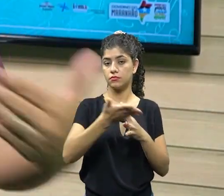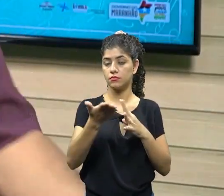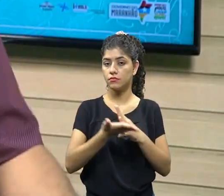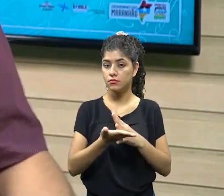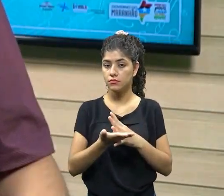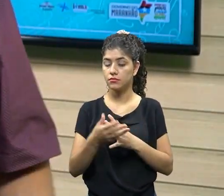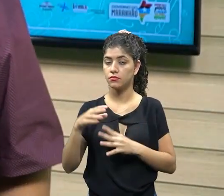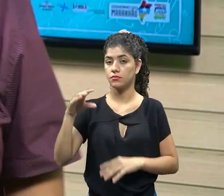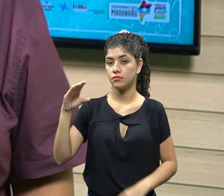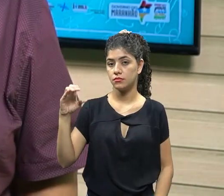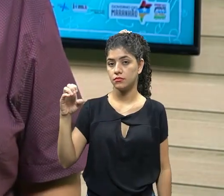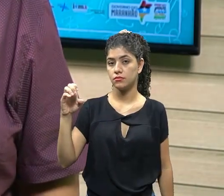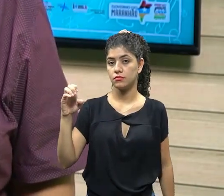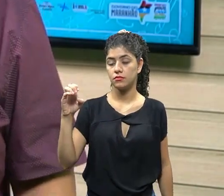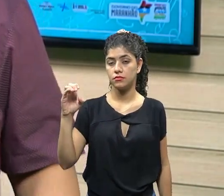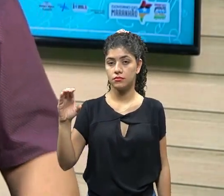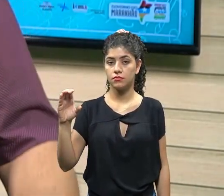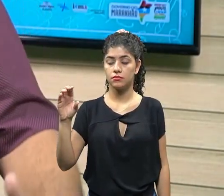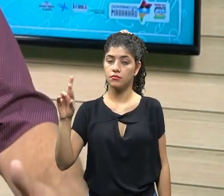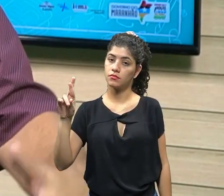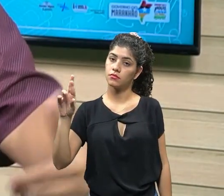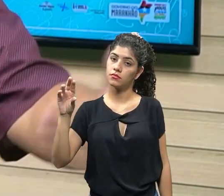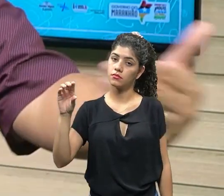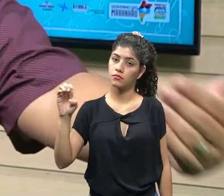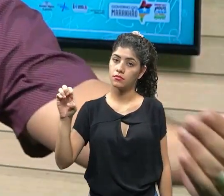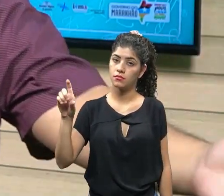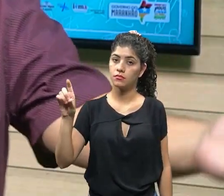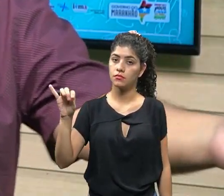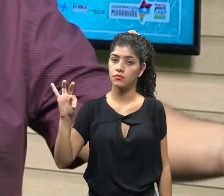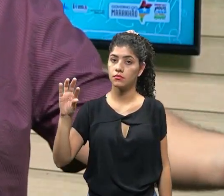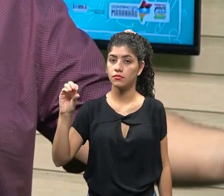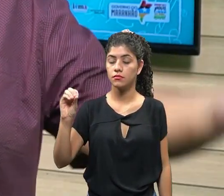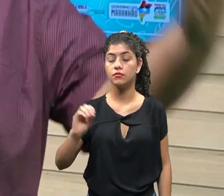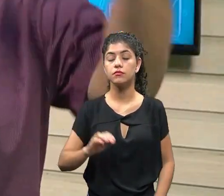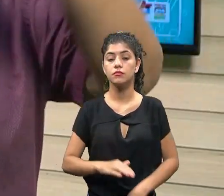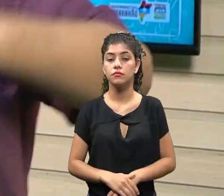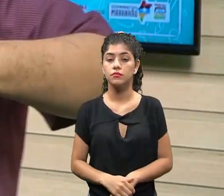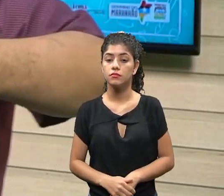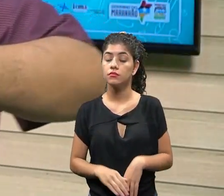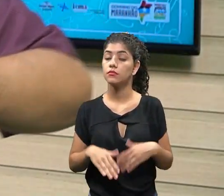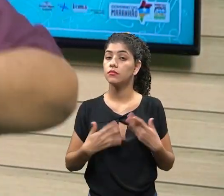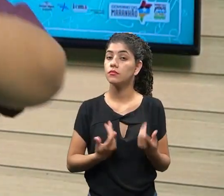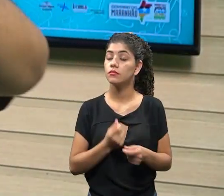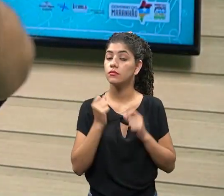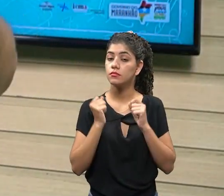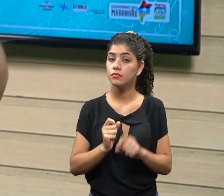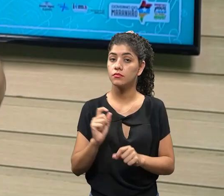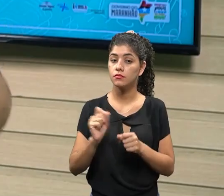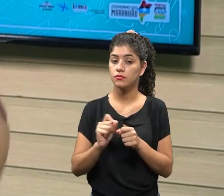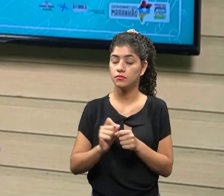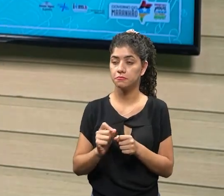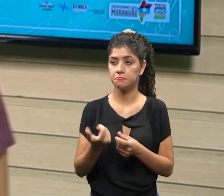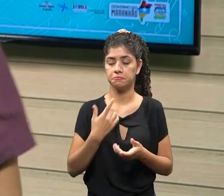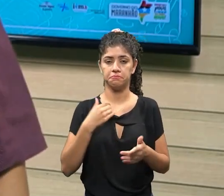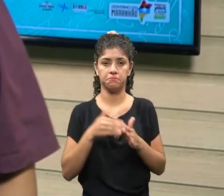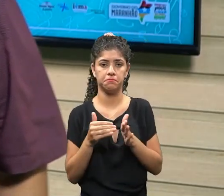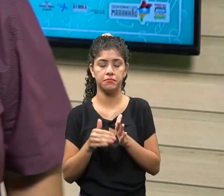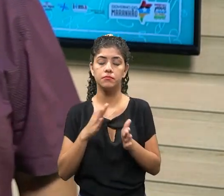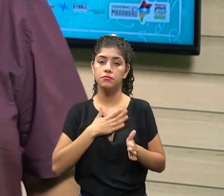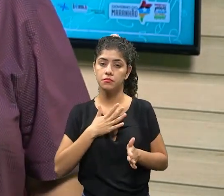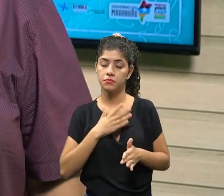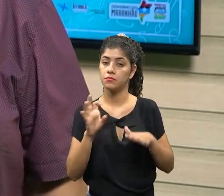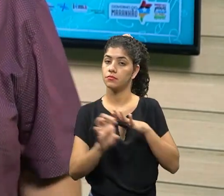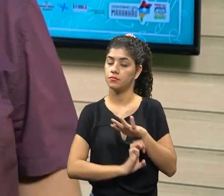dando crédito à pessoa, né? E quanto isso eu posso fazer que não vai prejudicar a atividade da